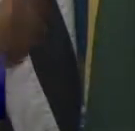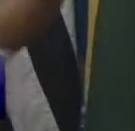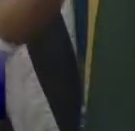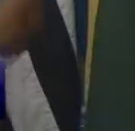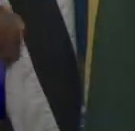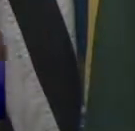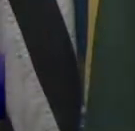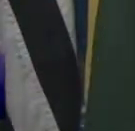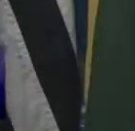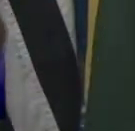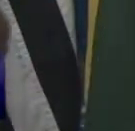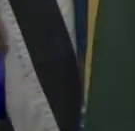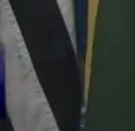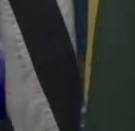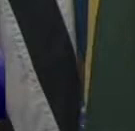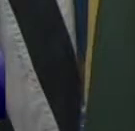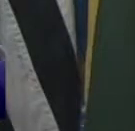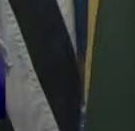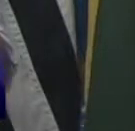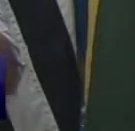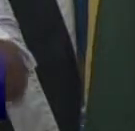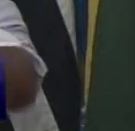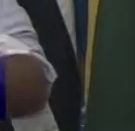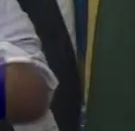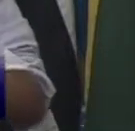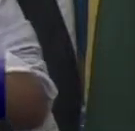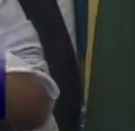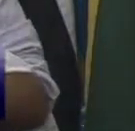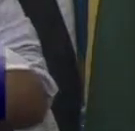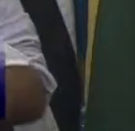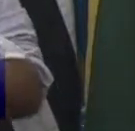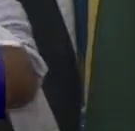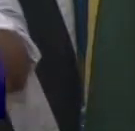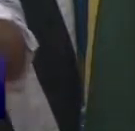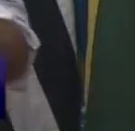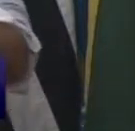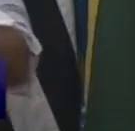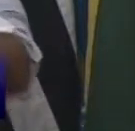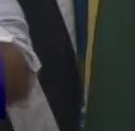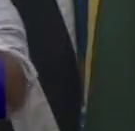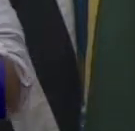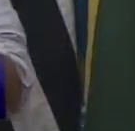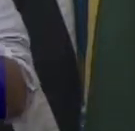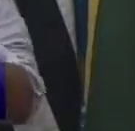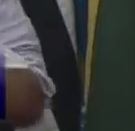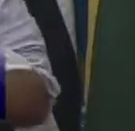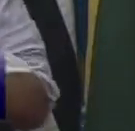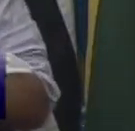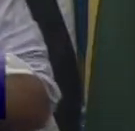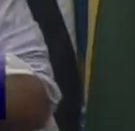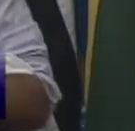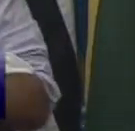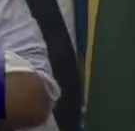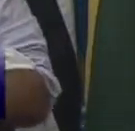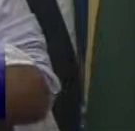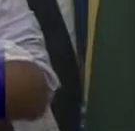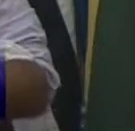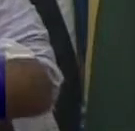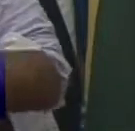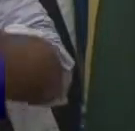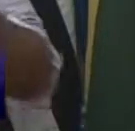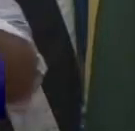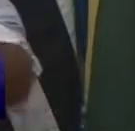canais de TV em nível nacional, quem lê jornal, quem ouve o rádio e vê o basquete de Limeira